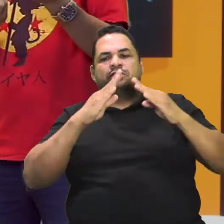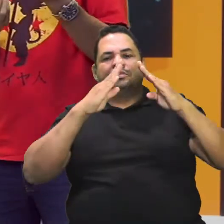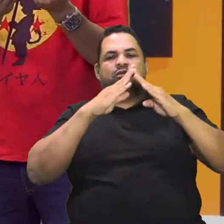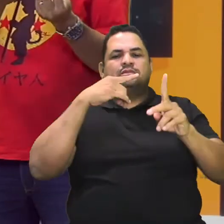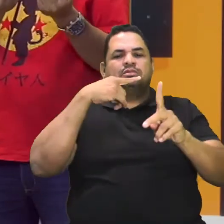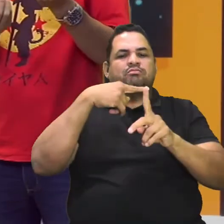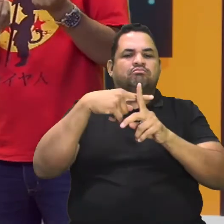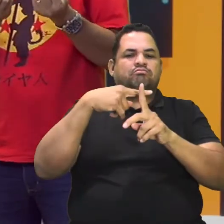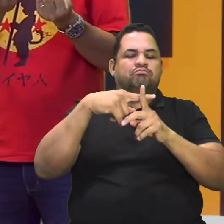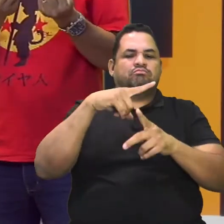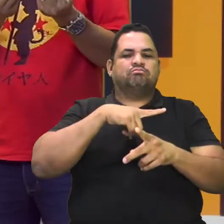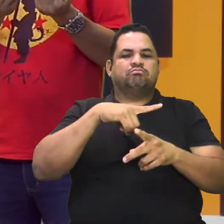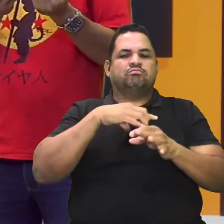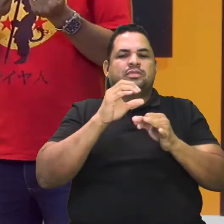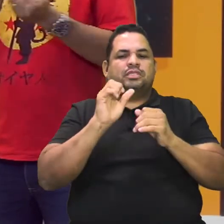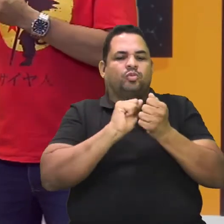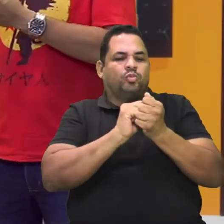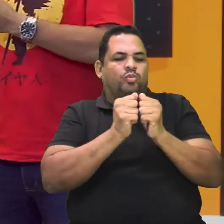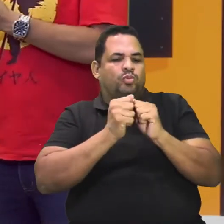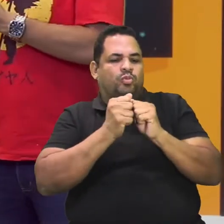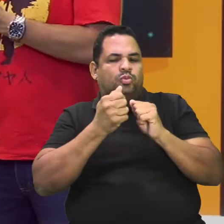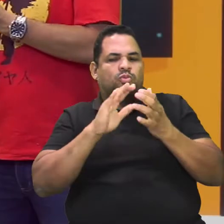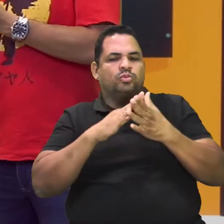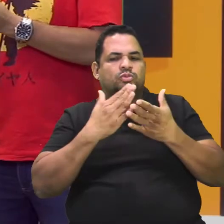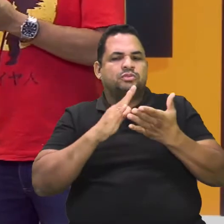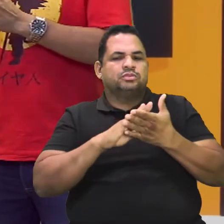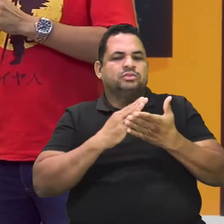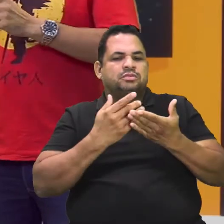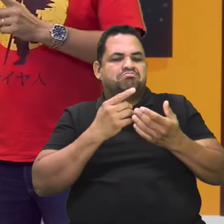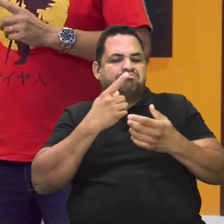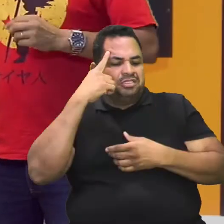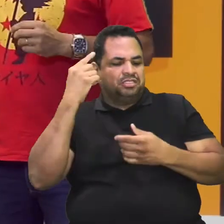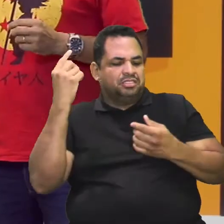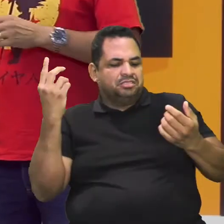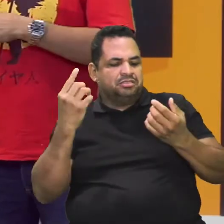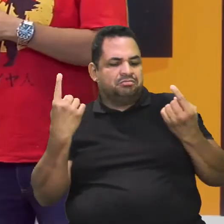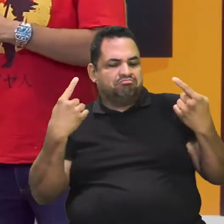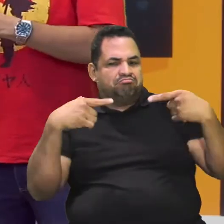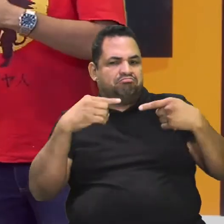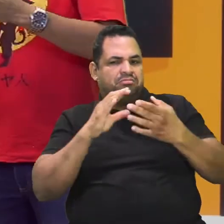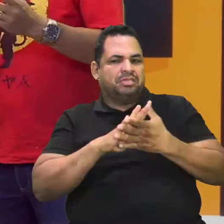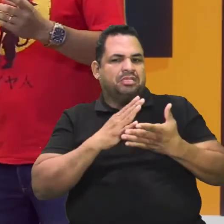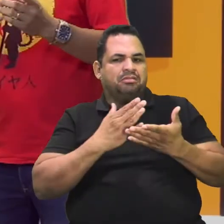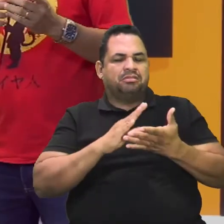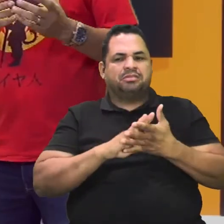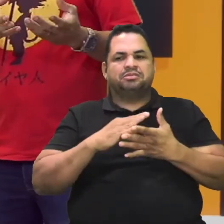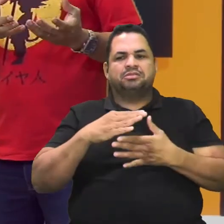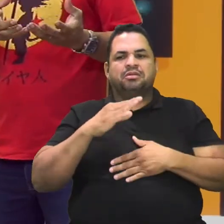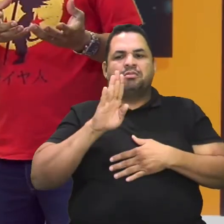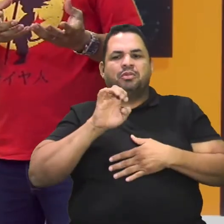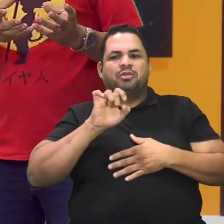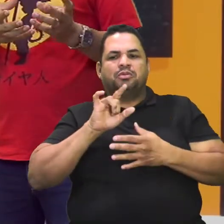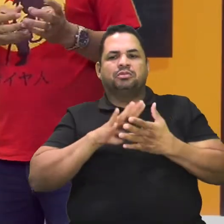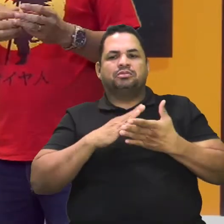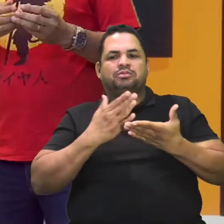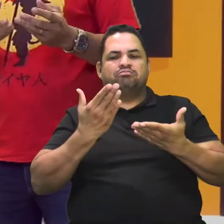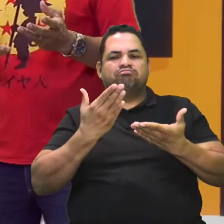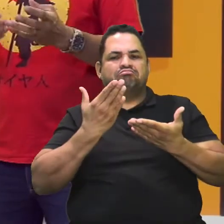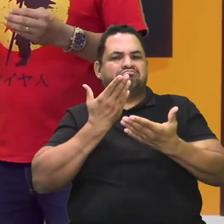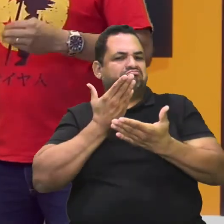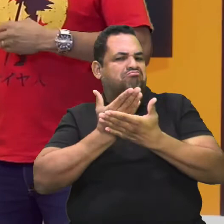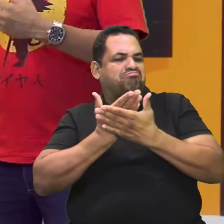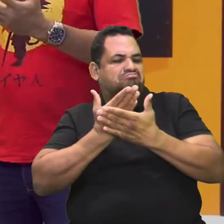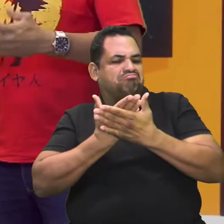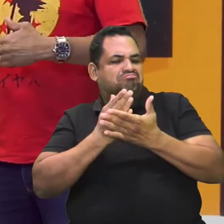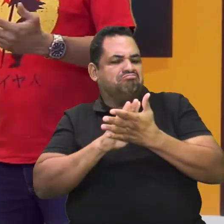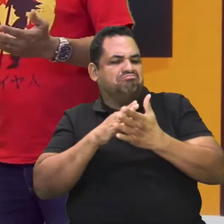aquele monopólio que existia, de que se eu pensasse o contrário, eu seria considerado um bruxo, não sei o quê. E eles, estudiosos, não